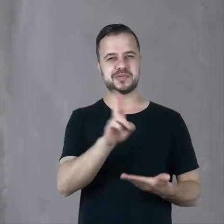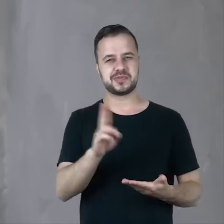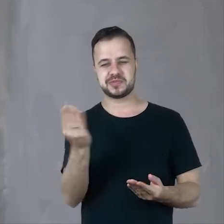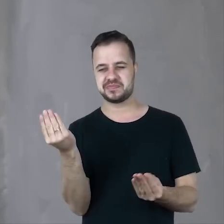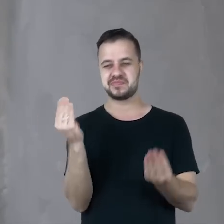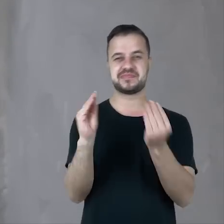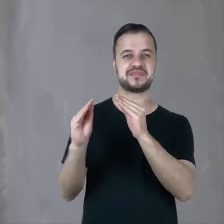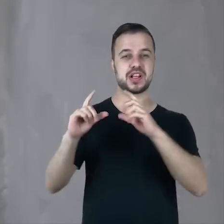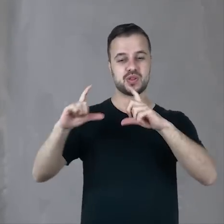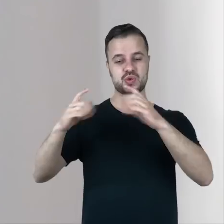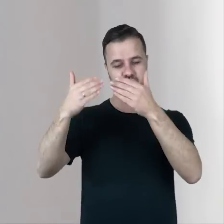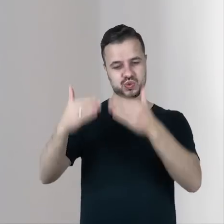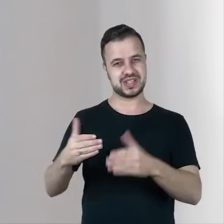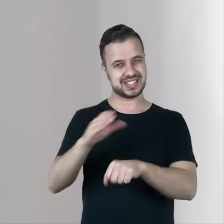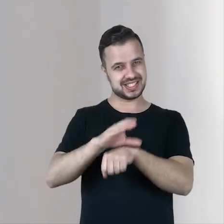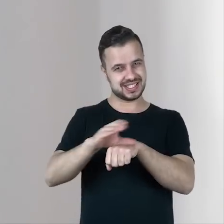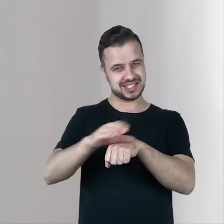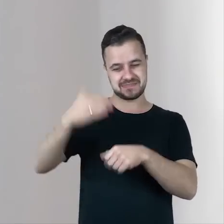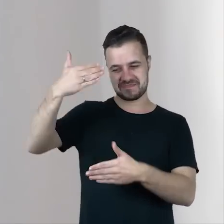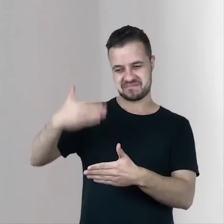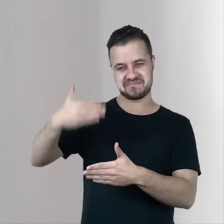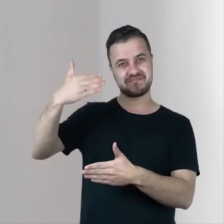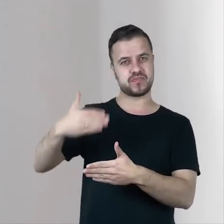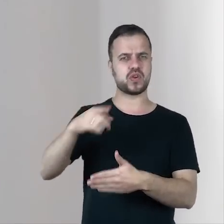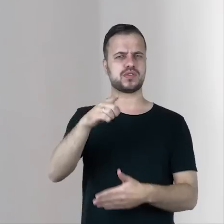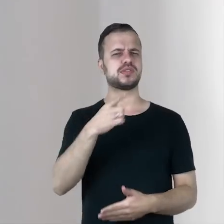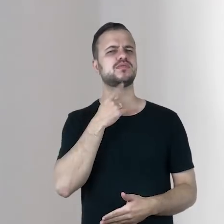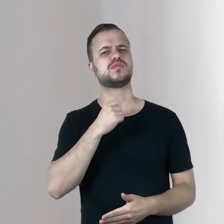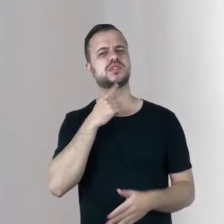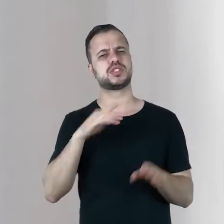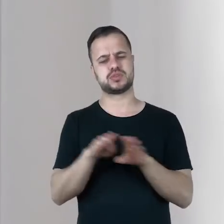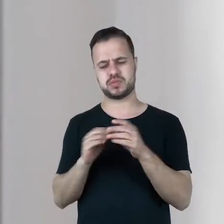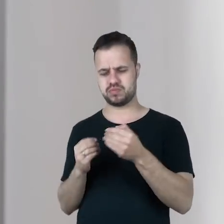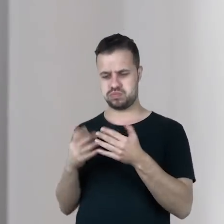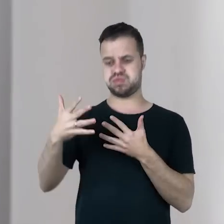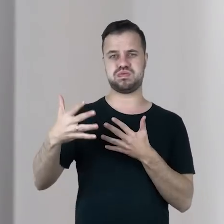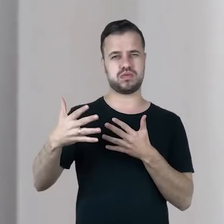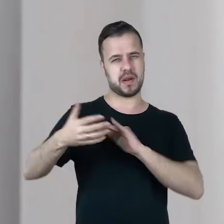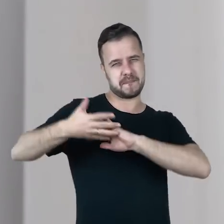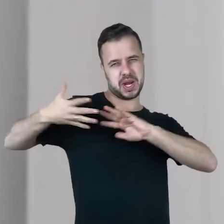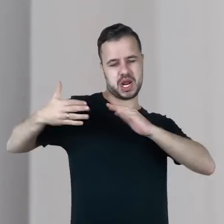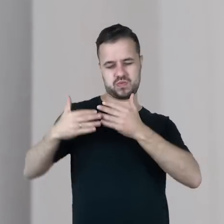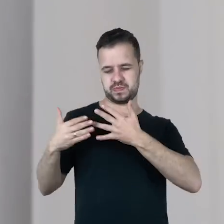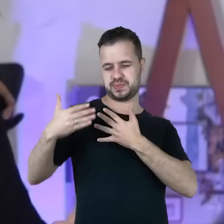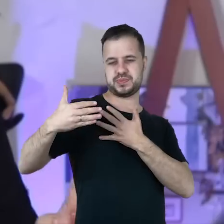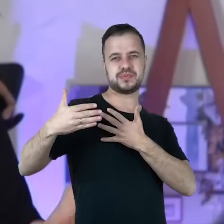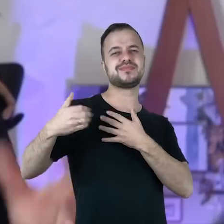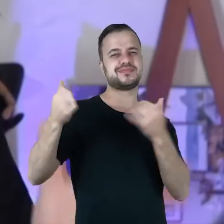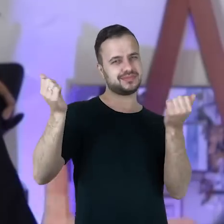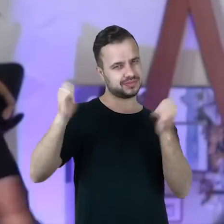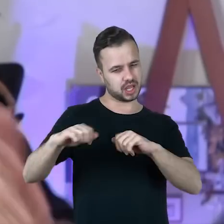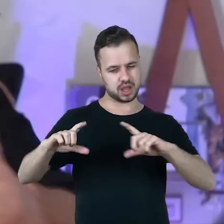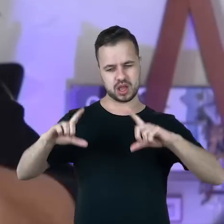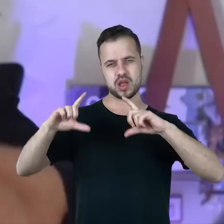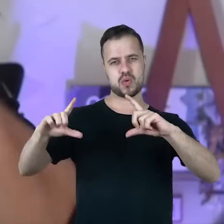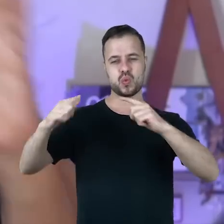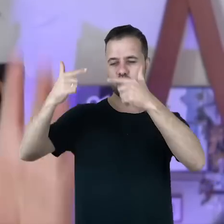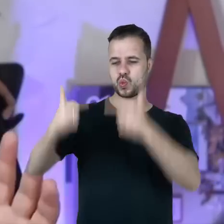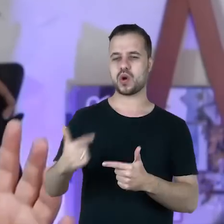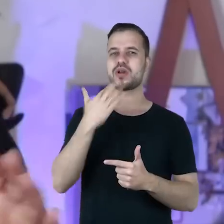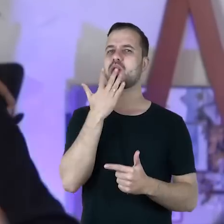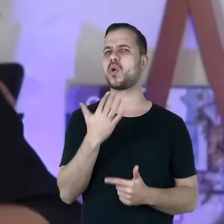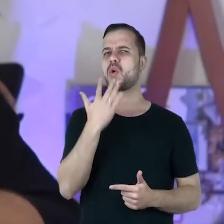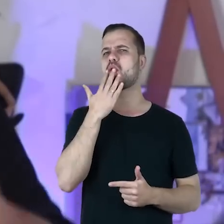eu estou fazendo uma composição do relógio cinza com a parede cinza, mas se você quisesse dar um destaque nessa decoração, nada impediria de colocar um relógio com uma